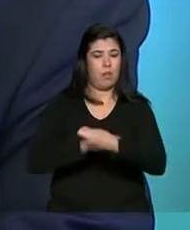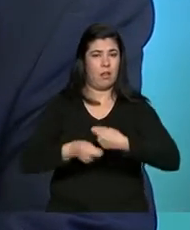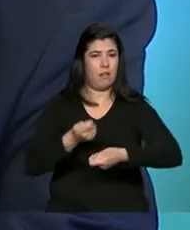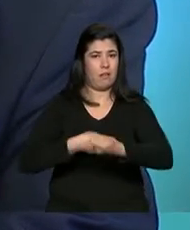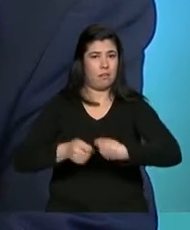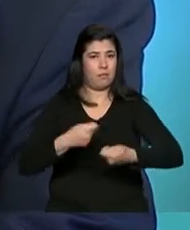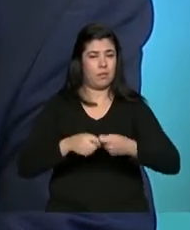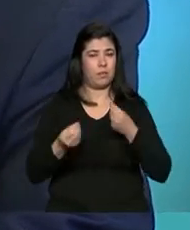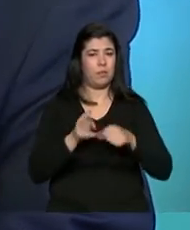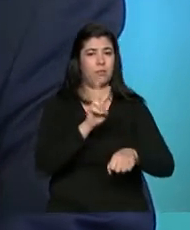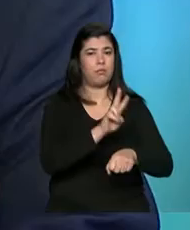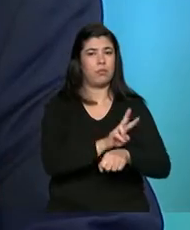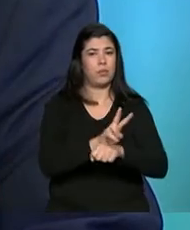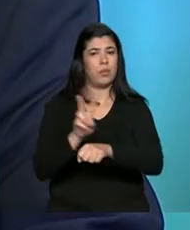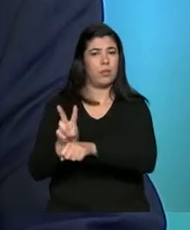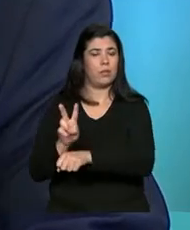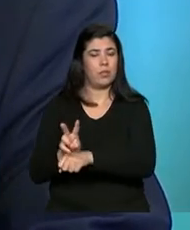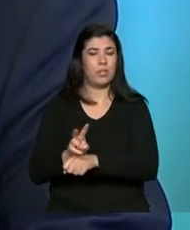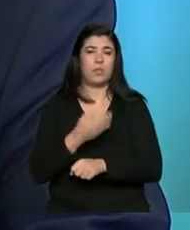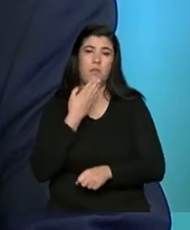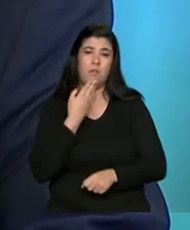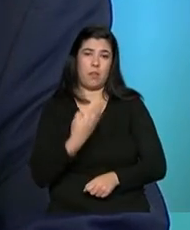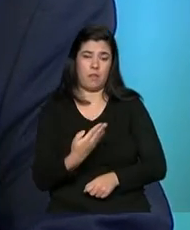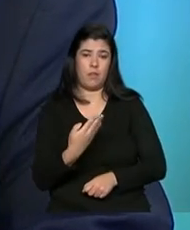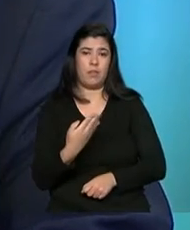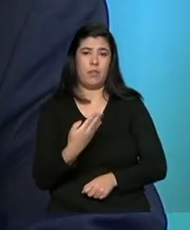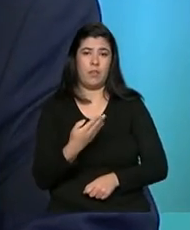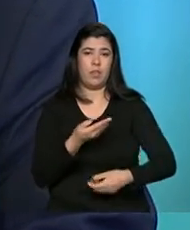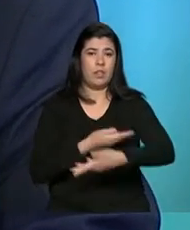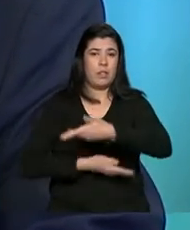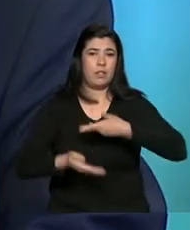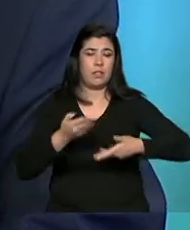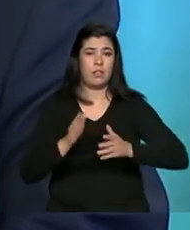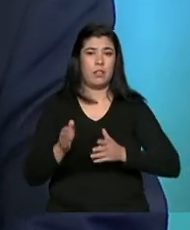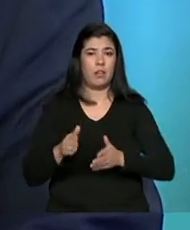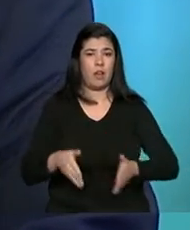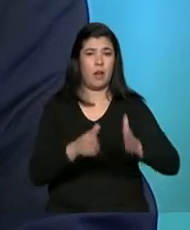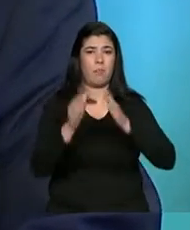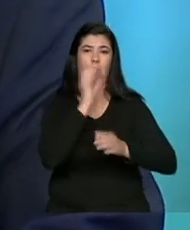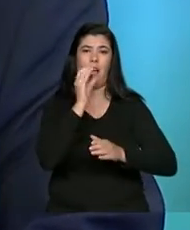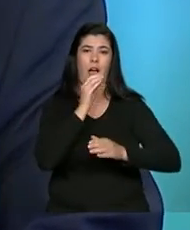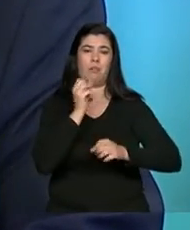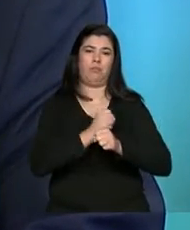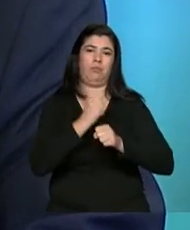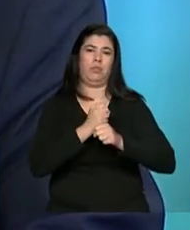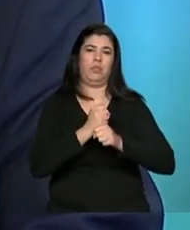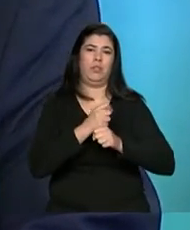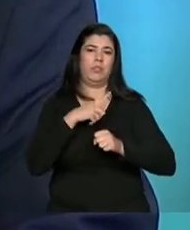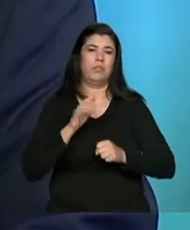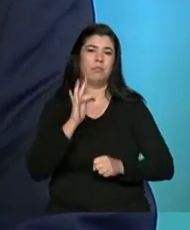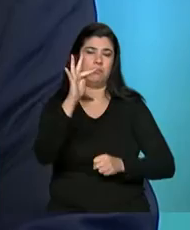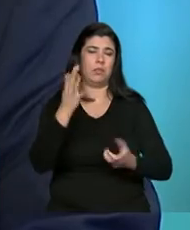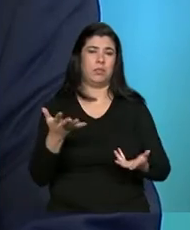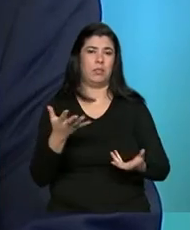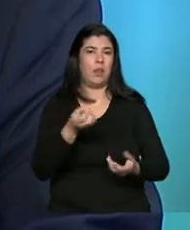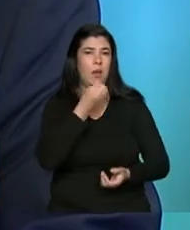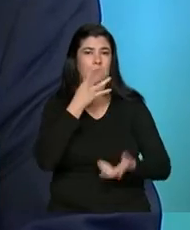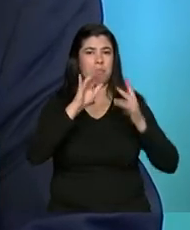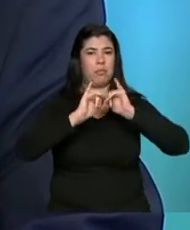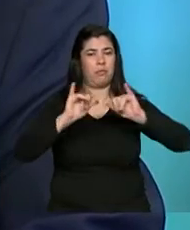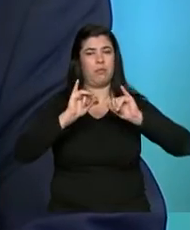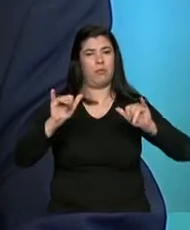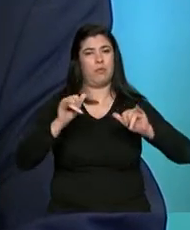com uma regulação mais favorável e se feche trek vem nessa direção eu acho que essa é uma grande notícia para